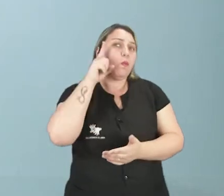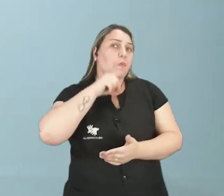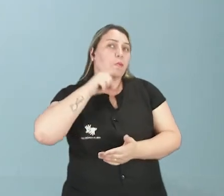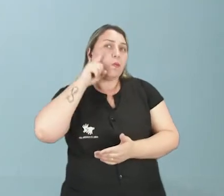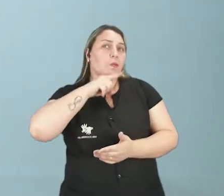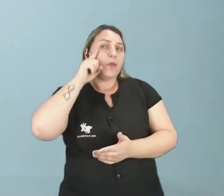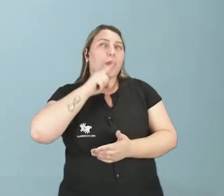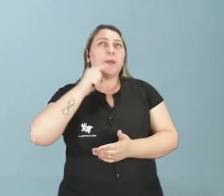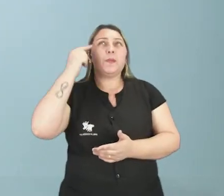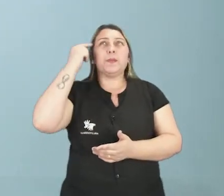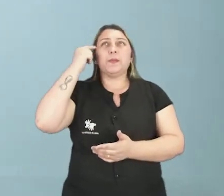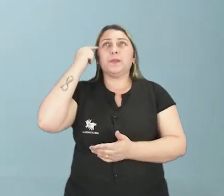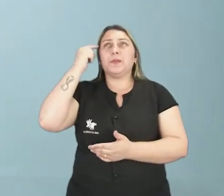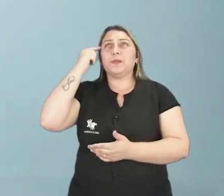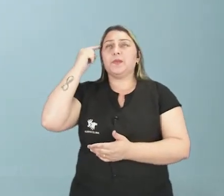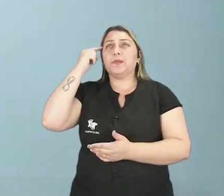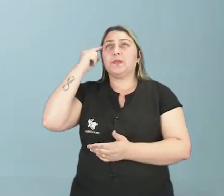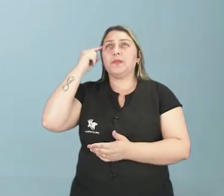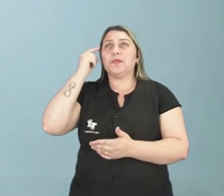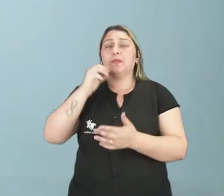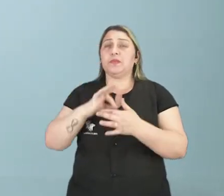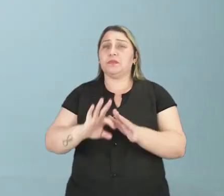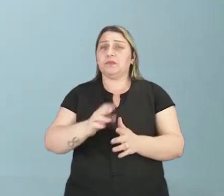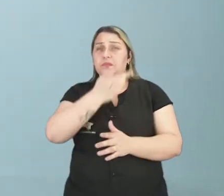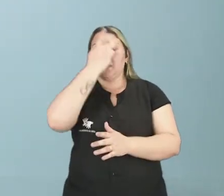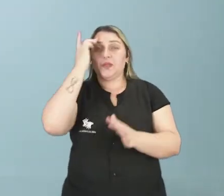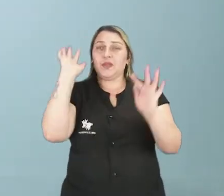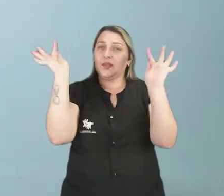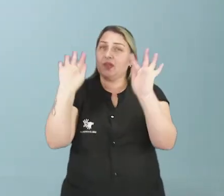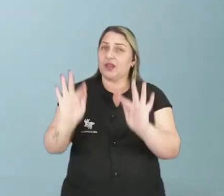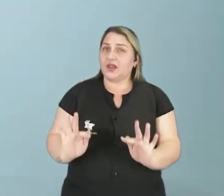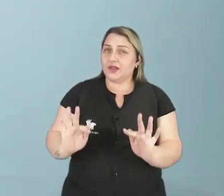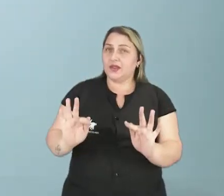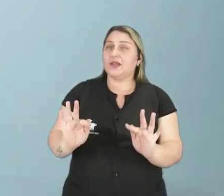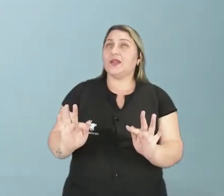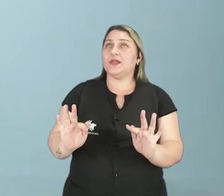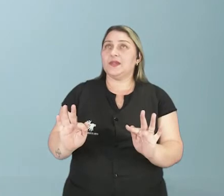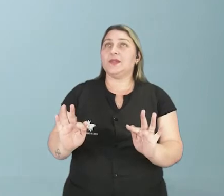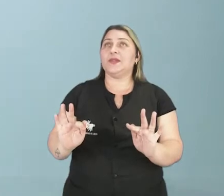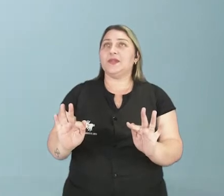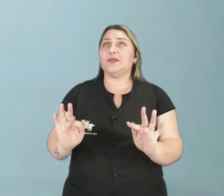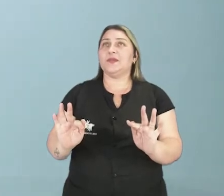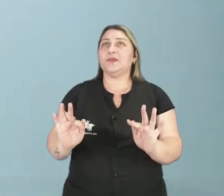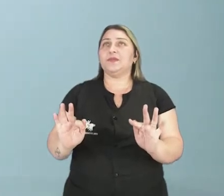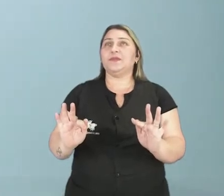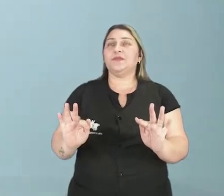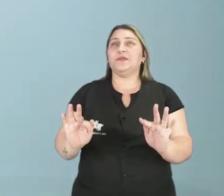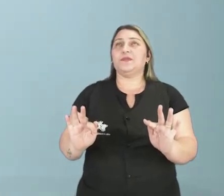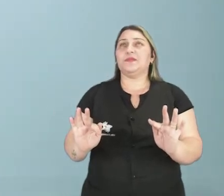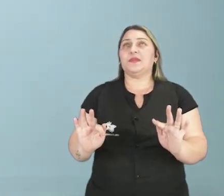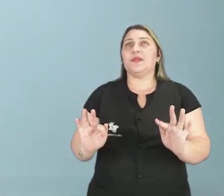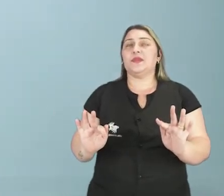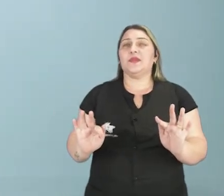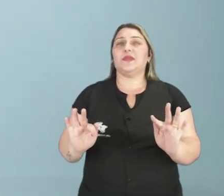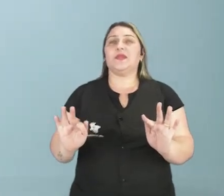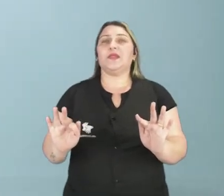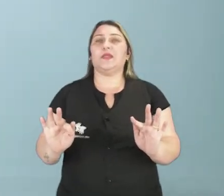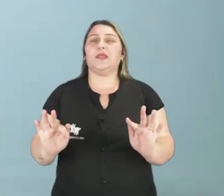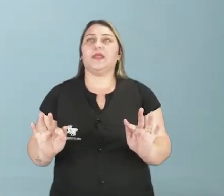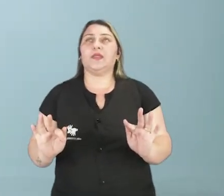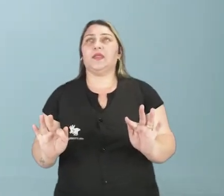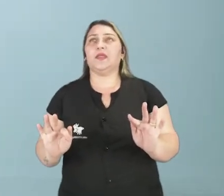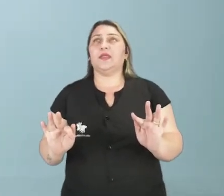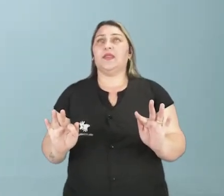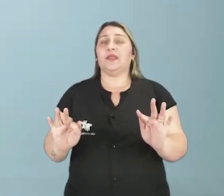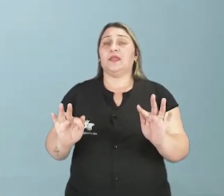Unidos pensaram numa forma de deixar as pessoas felizes. As pessoas estavam felizes se de repente